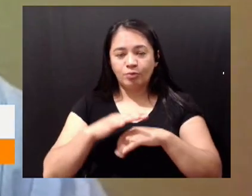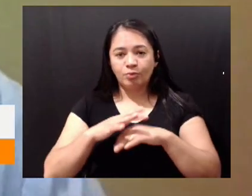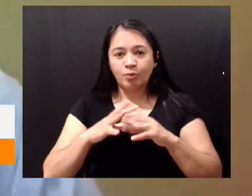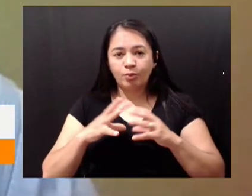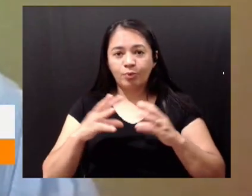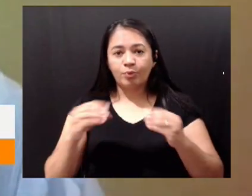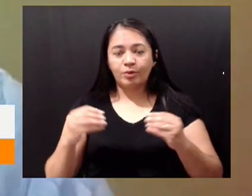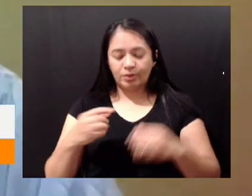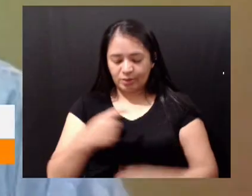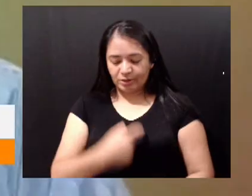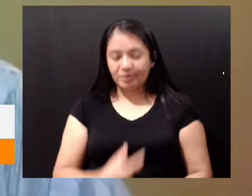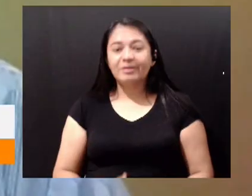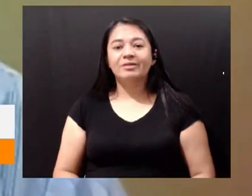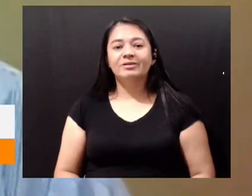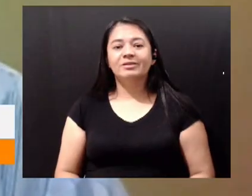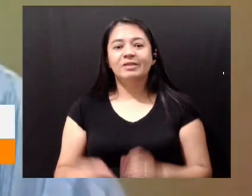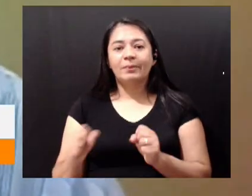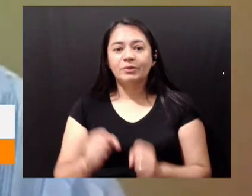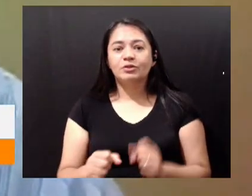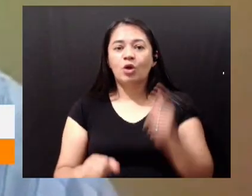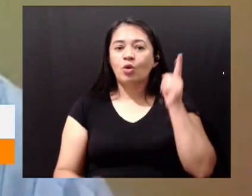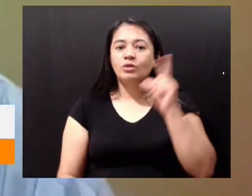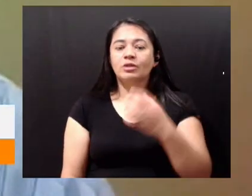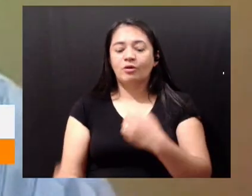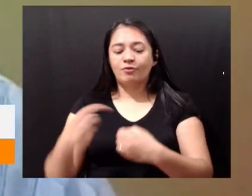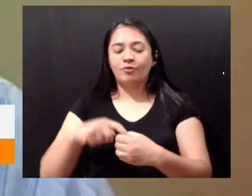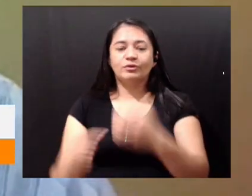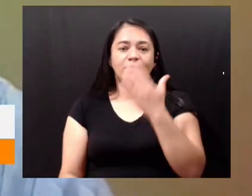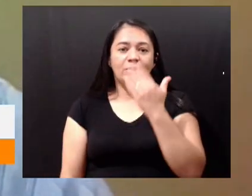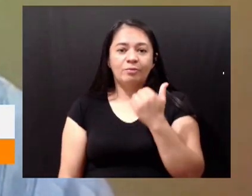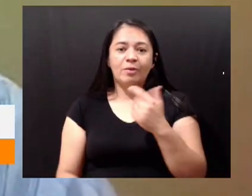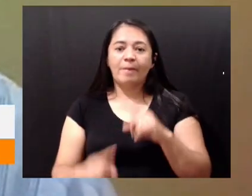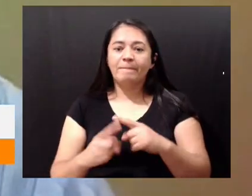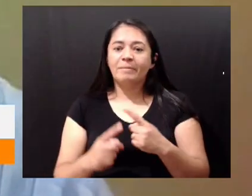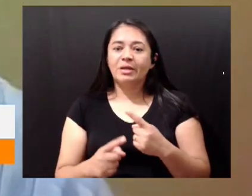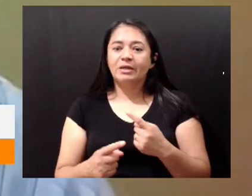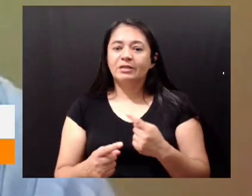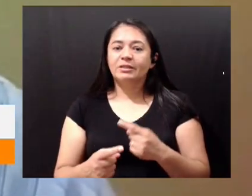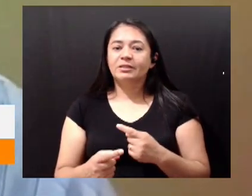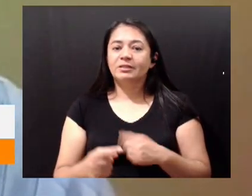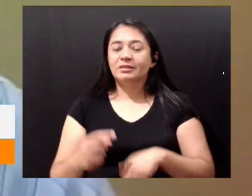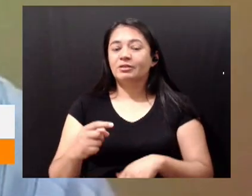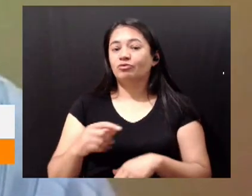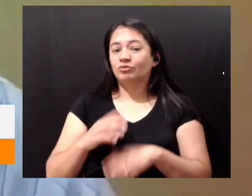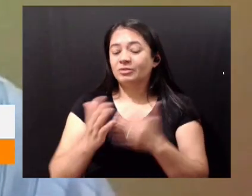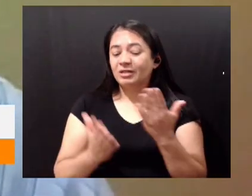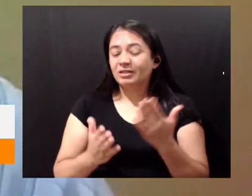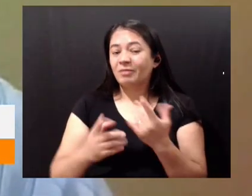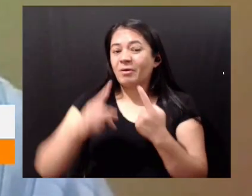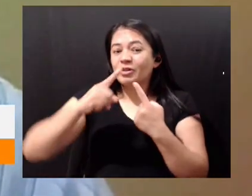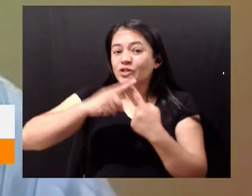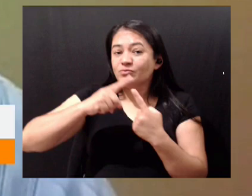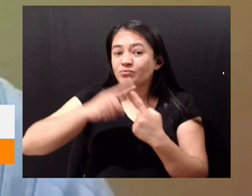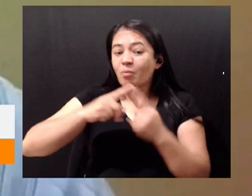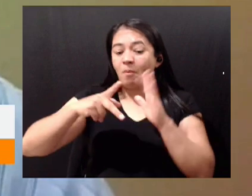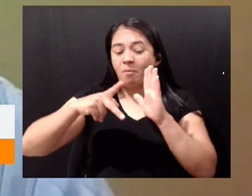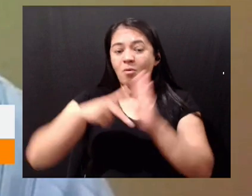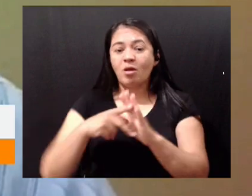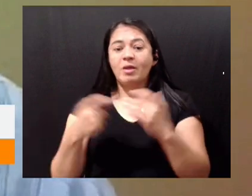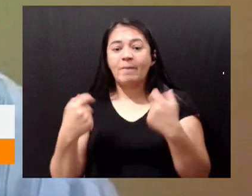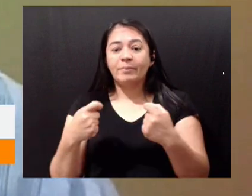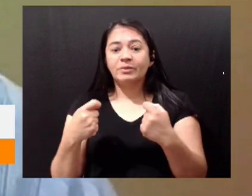pessoa Uhum. possa ingerir, né? Mas são casos muito específicos, especiais e que requer uma